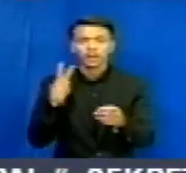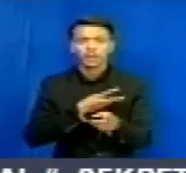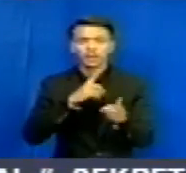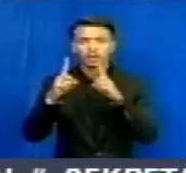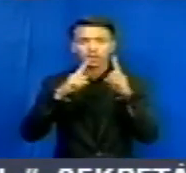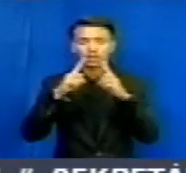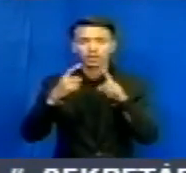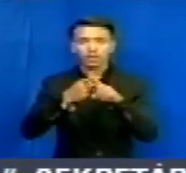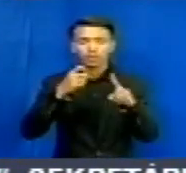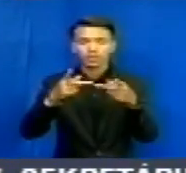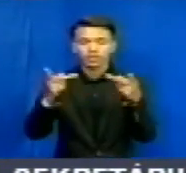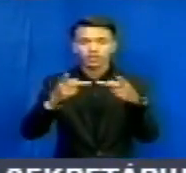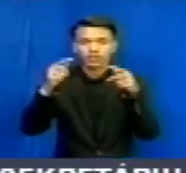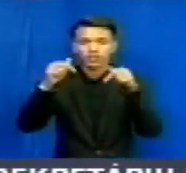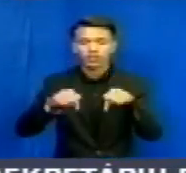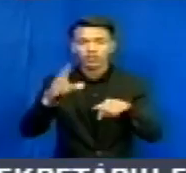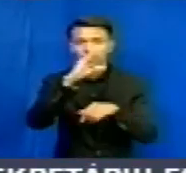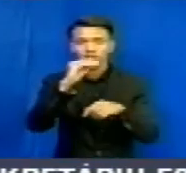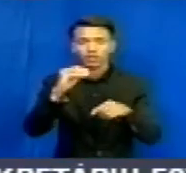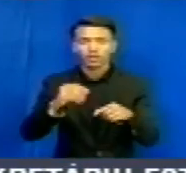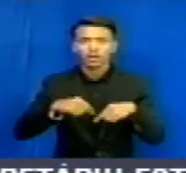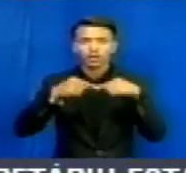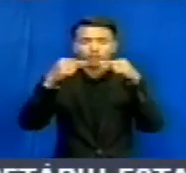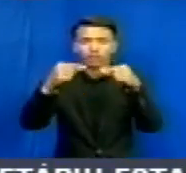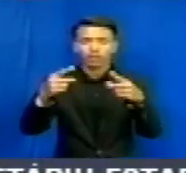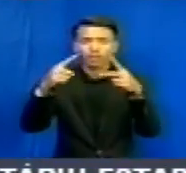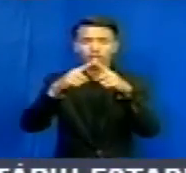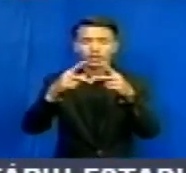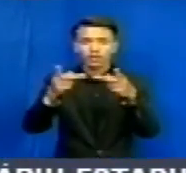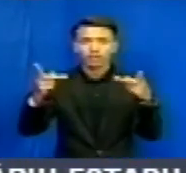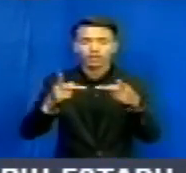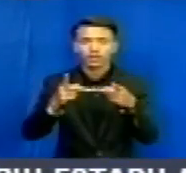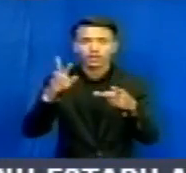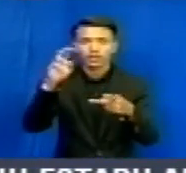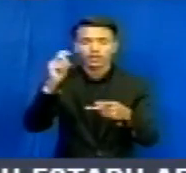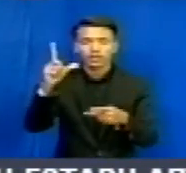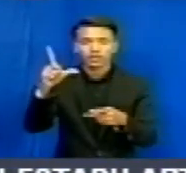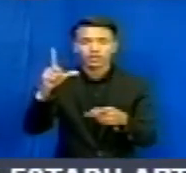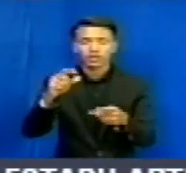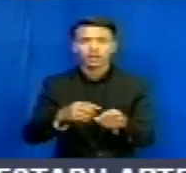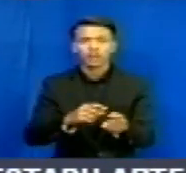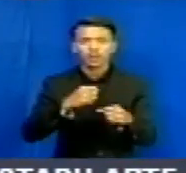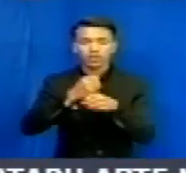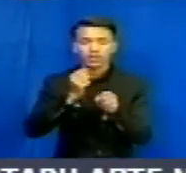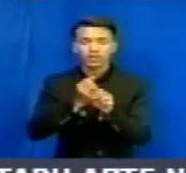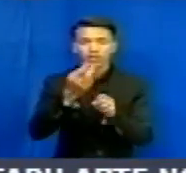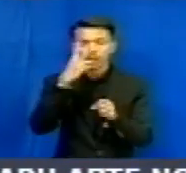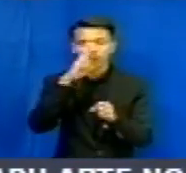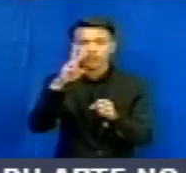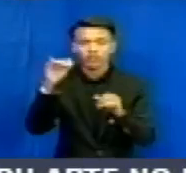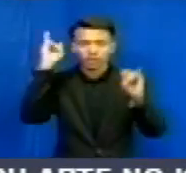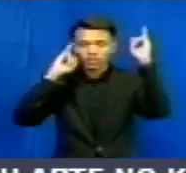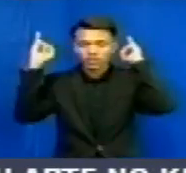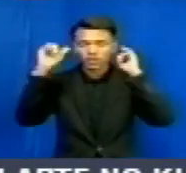dada liabada, cusi fatinha dene, no turbai, hao entrega ricas by estúdio central RTTL, rodi acompanha informação